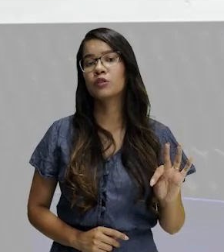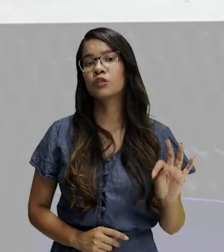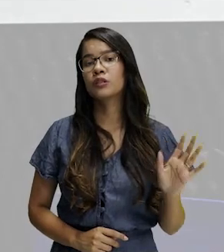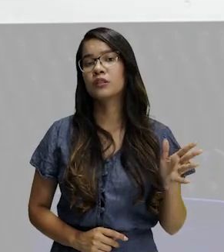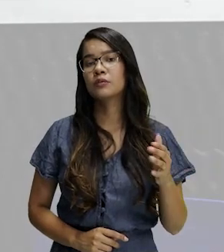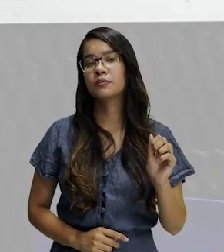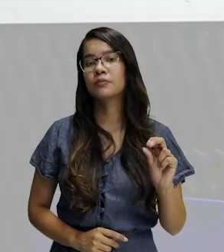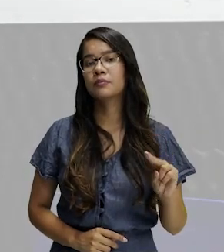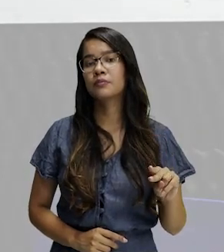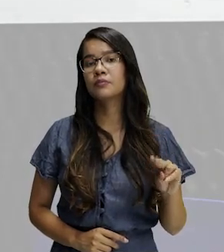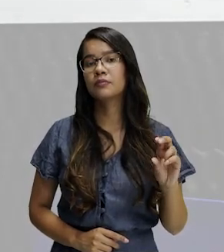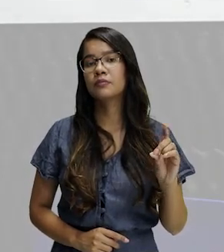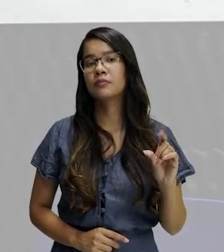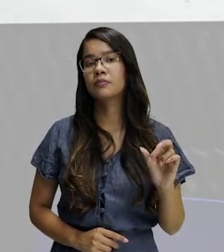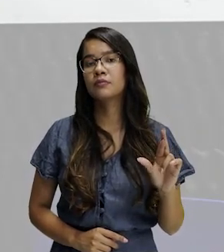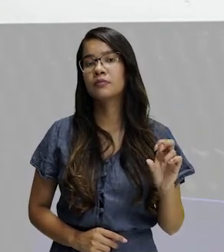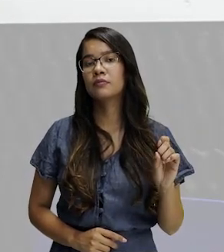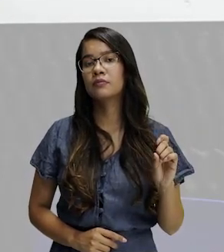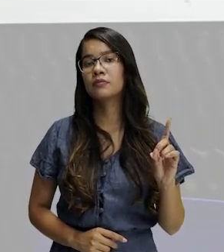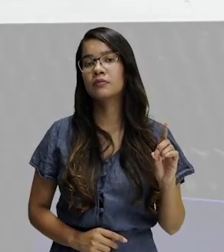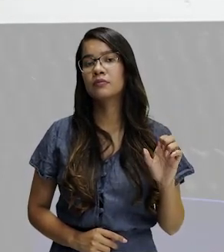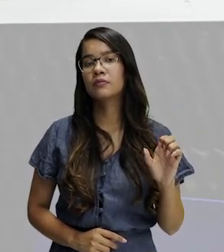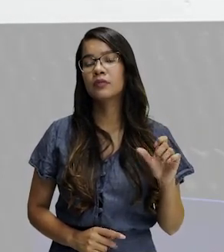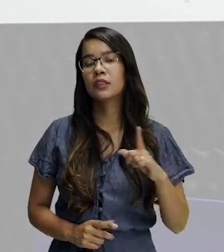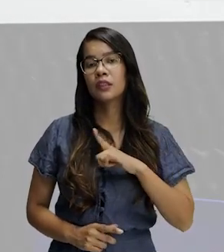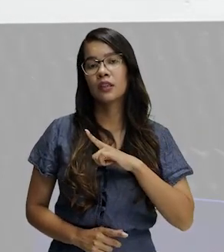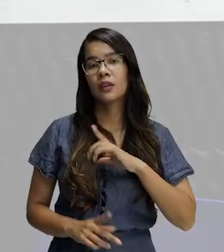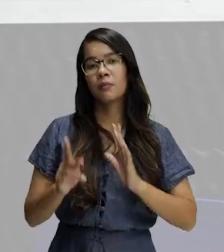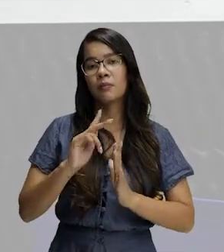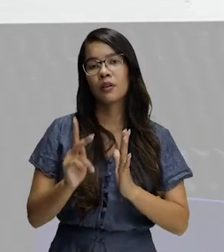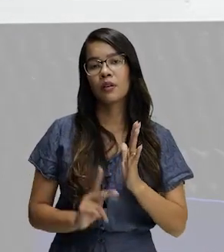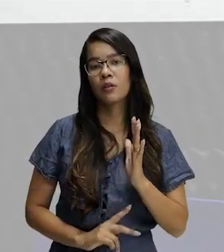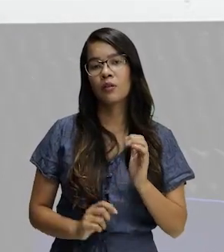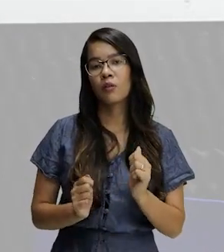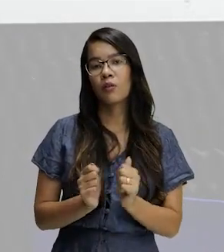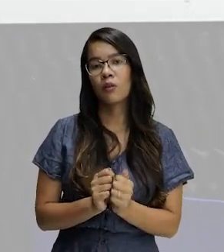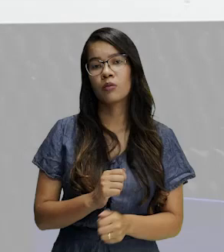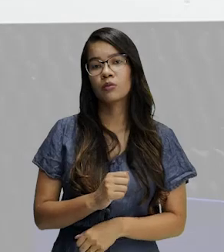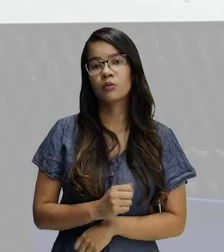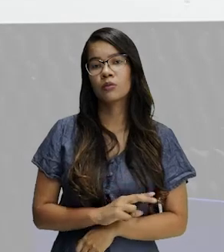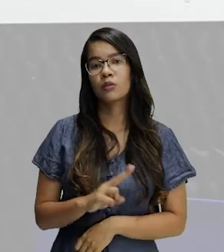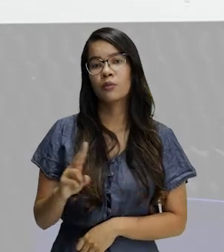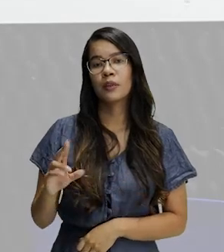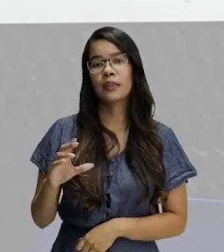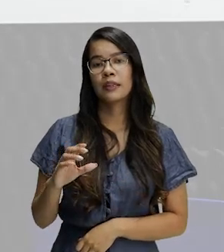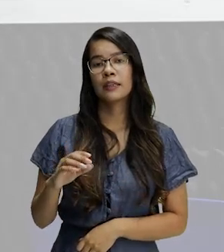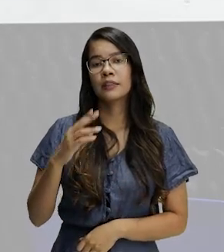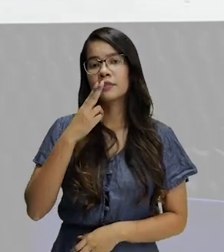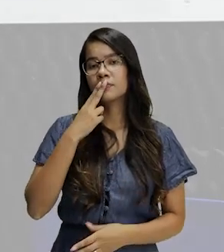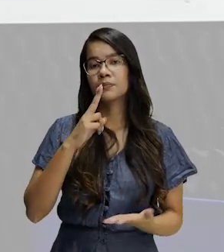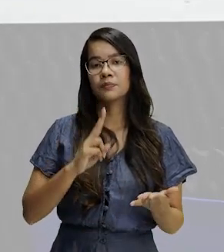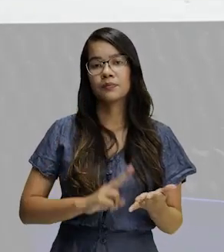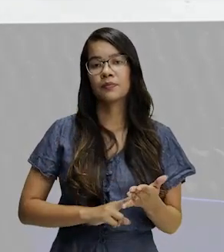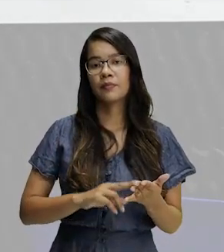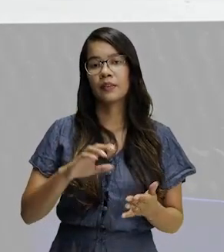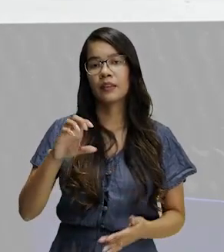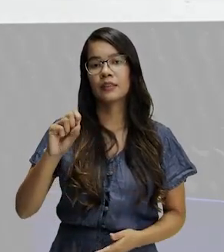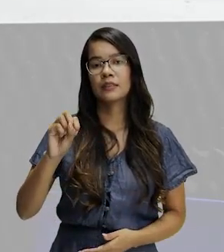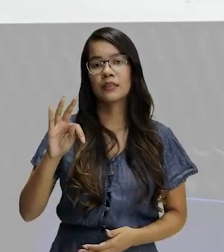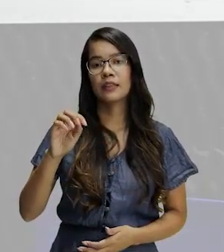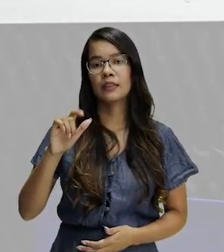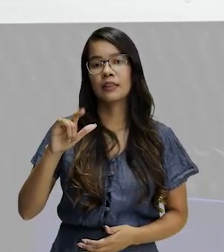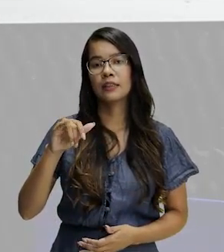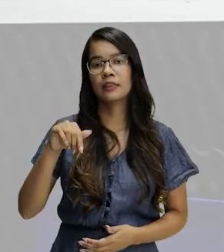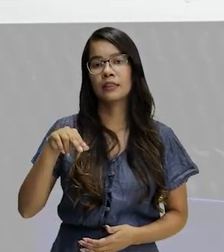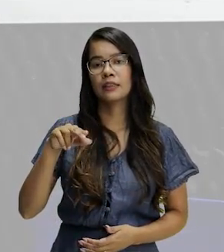Carlos Drummond de Andrade, ele tem uma poesia com o nome Carta a Stalingrado. E nessa poesia, Carlos